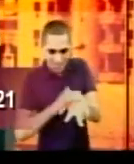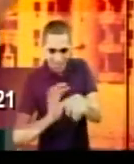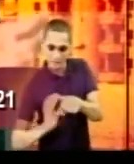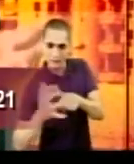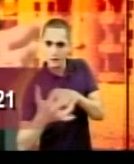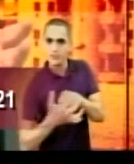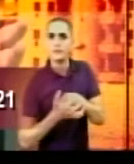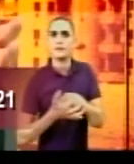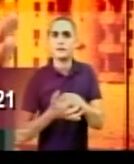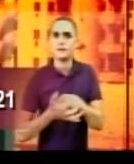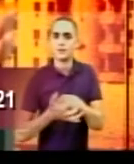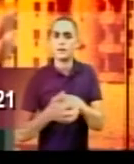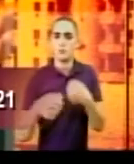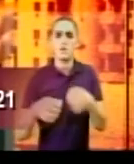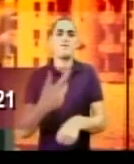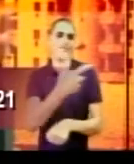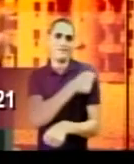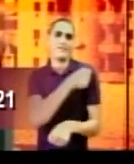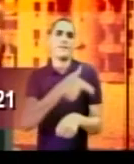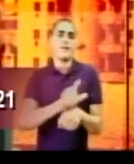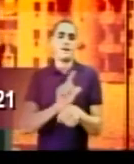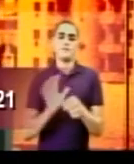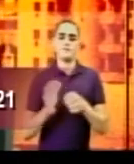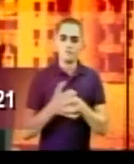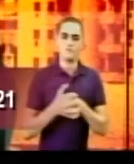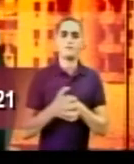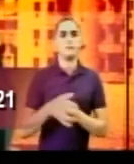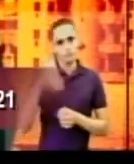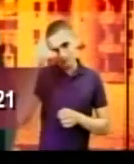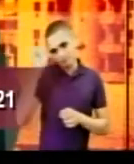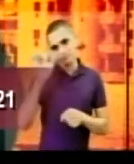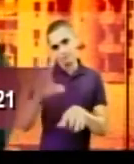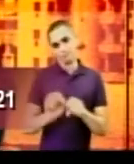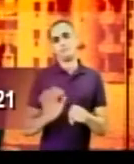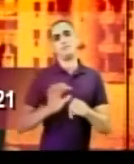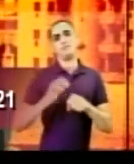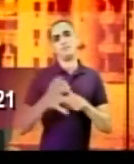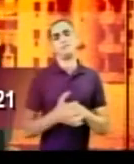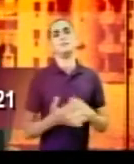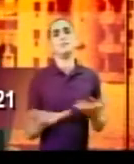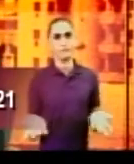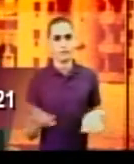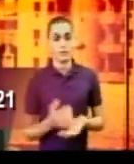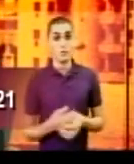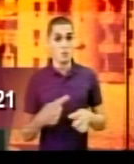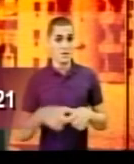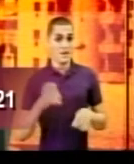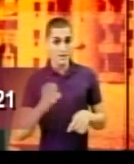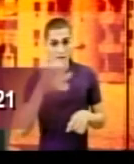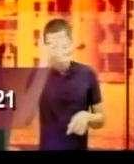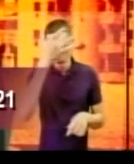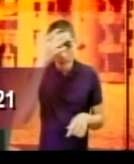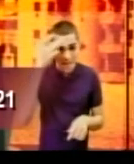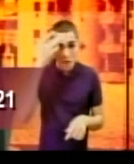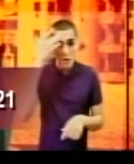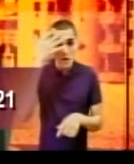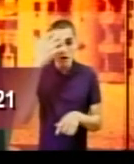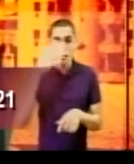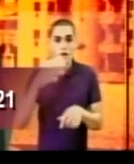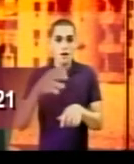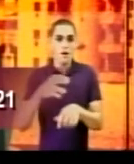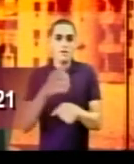fica 14 dias afastados. Ele deixa de cuidar de pessoas. E